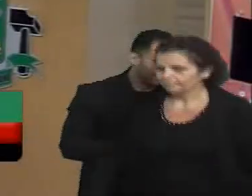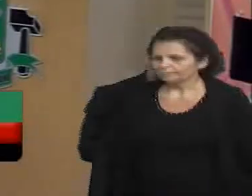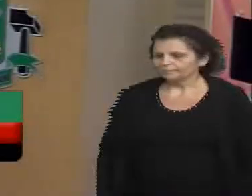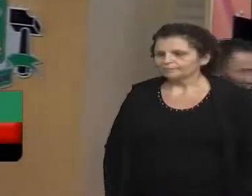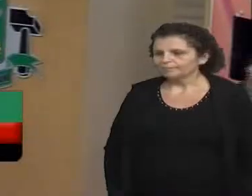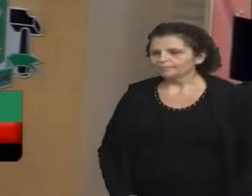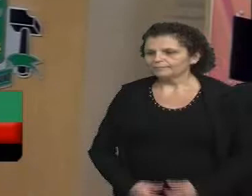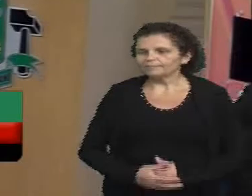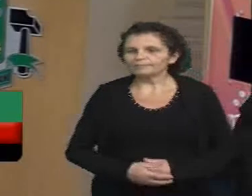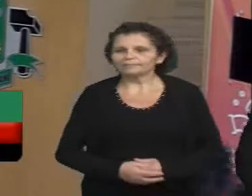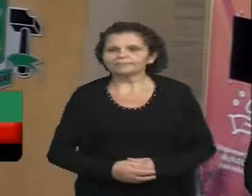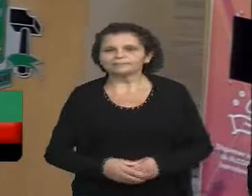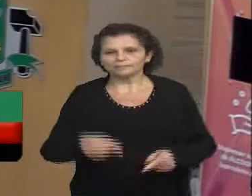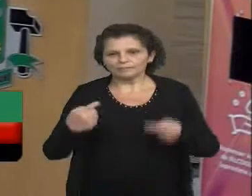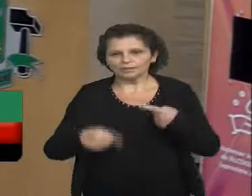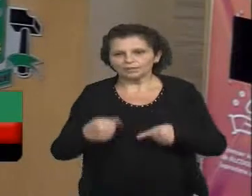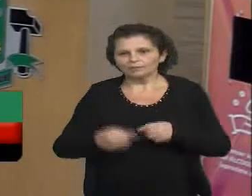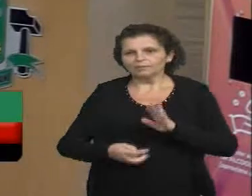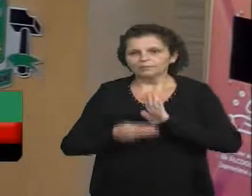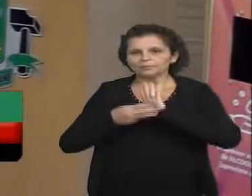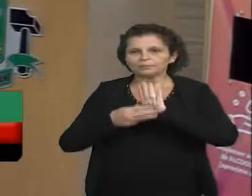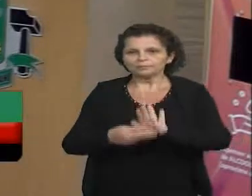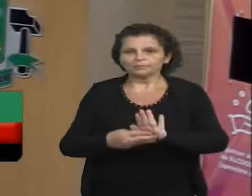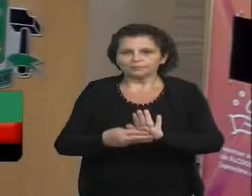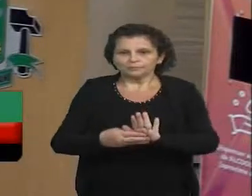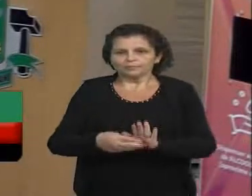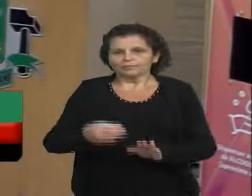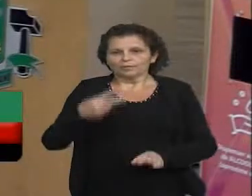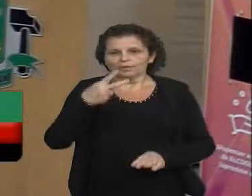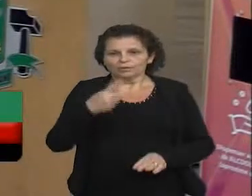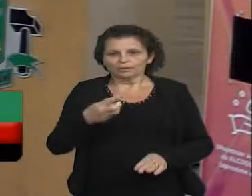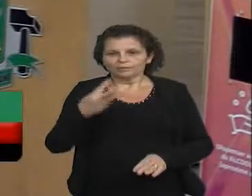Continua em discussão a moção